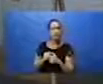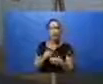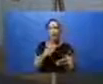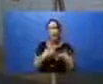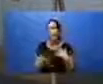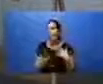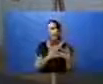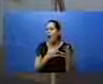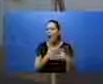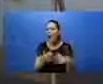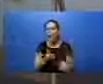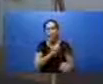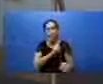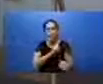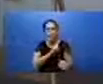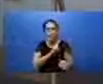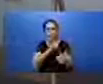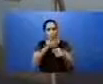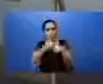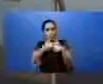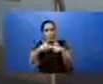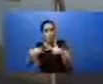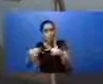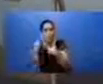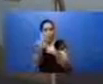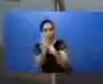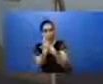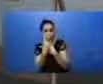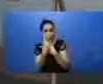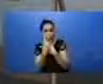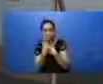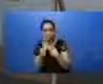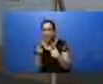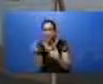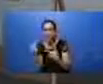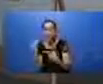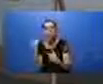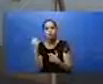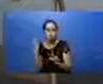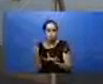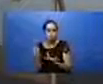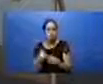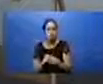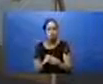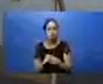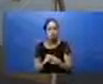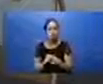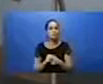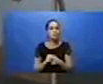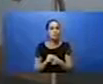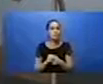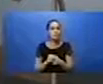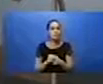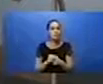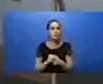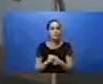qualquer número dividido por 1 dá ele mesmo. Serve para frações.